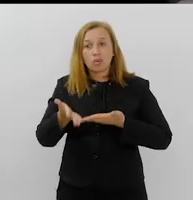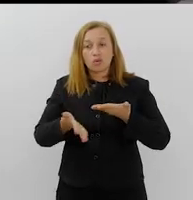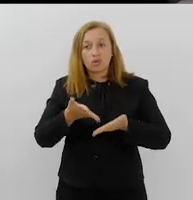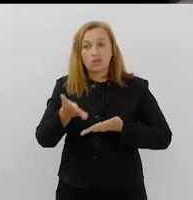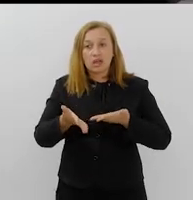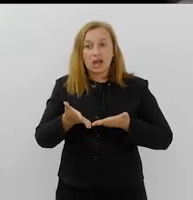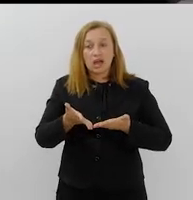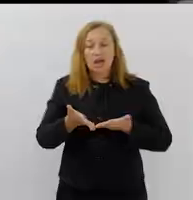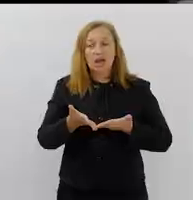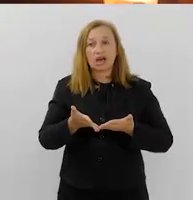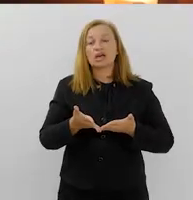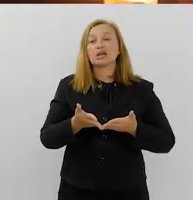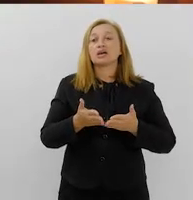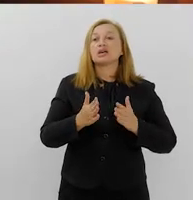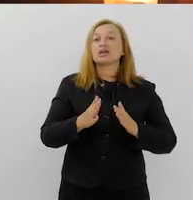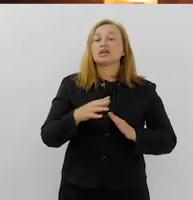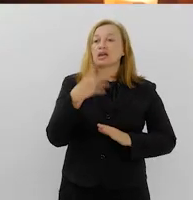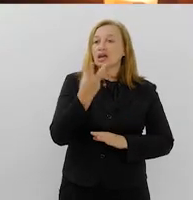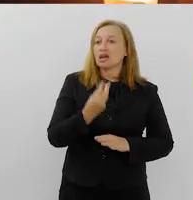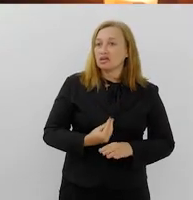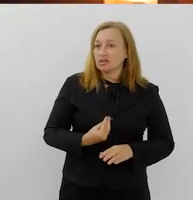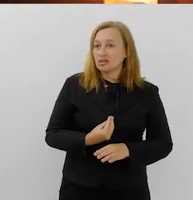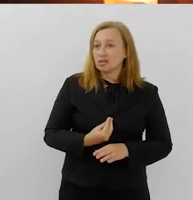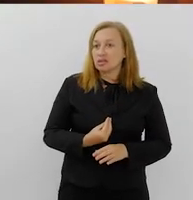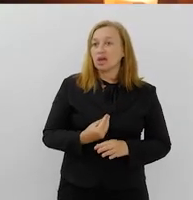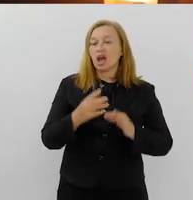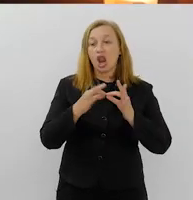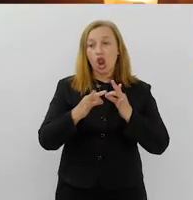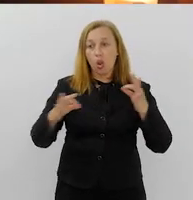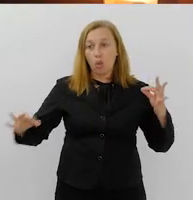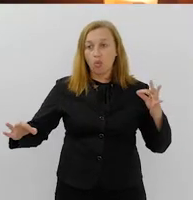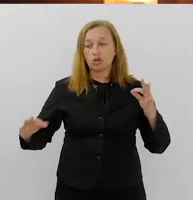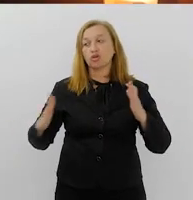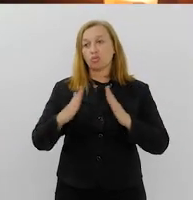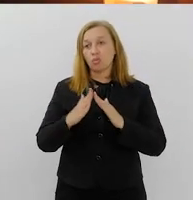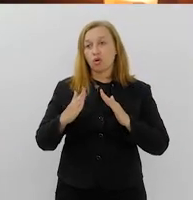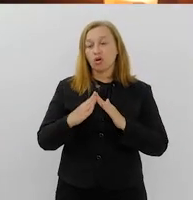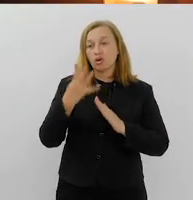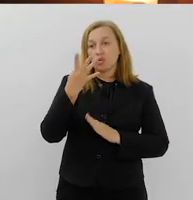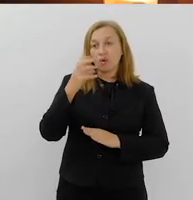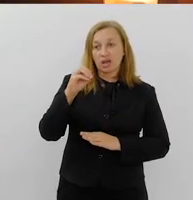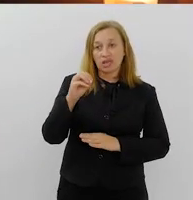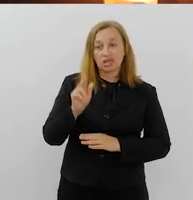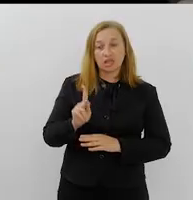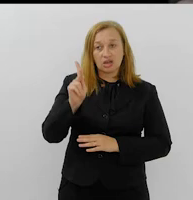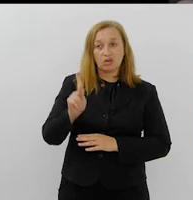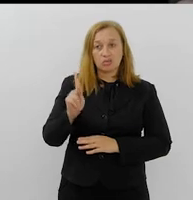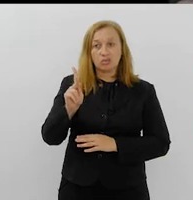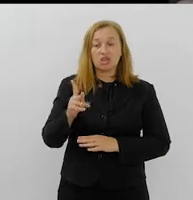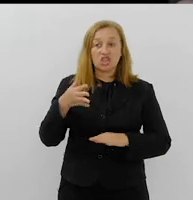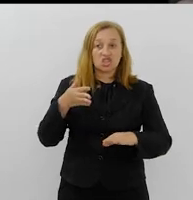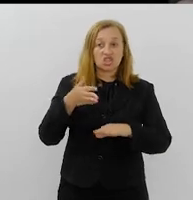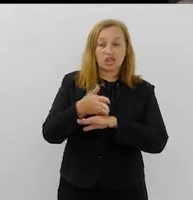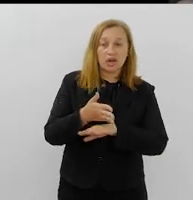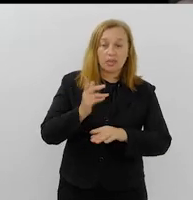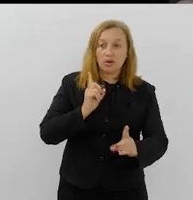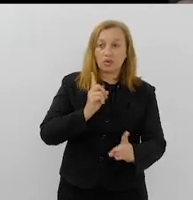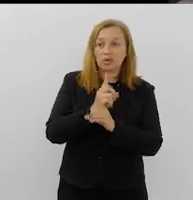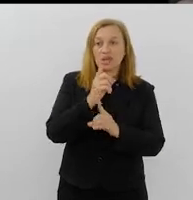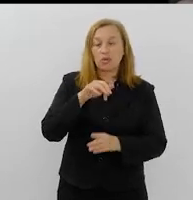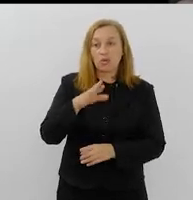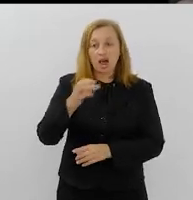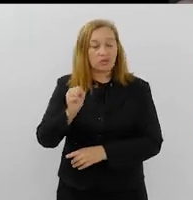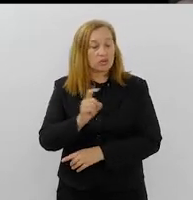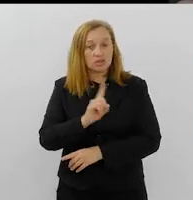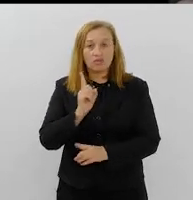mora no seu centro? Não. Nem próximo? Não, bem distante, 40 quilômetros distante. Então não adianta querer chegar lá para encontrar o